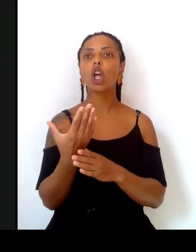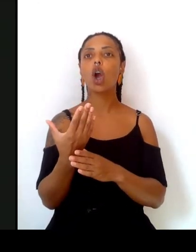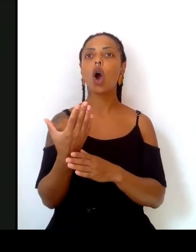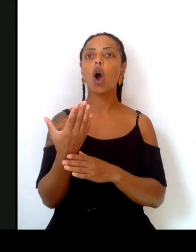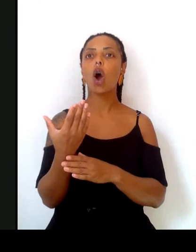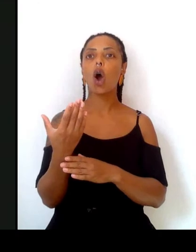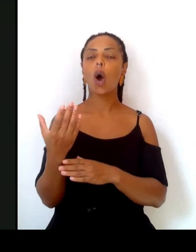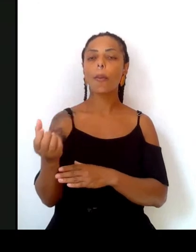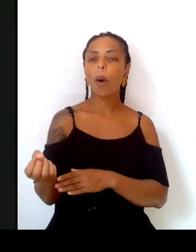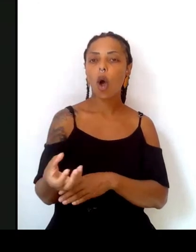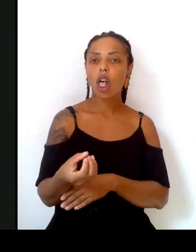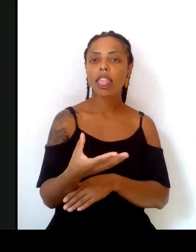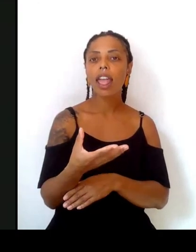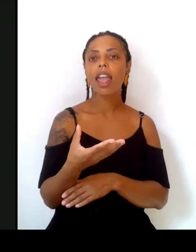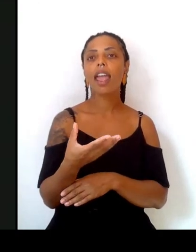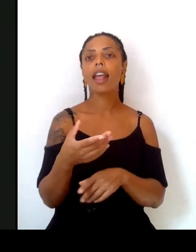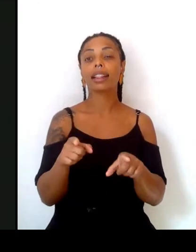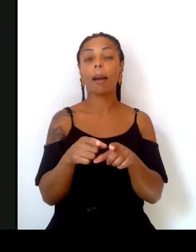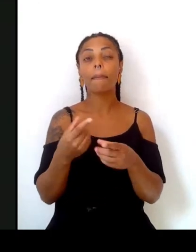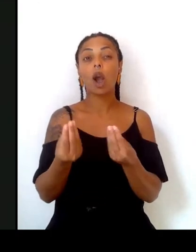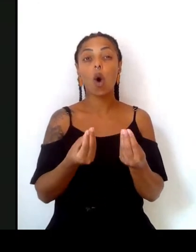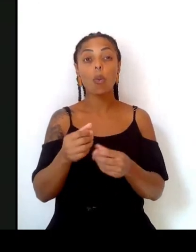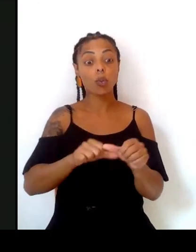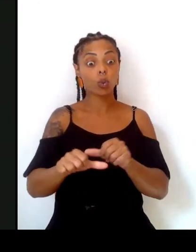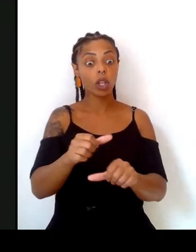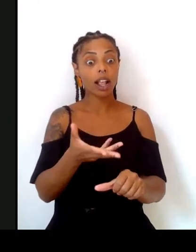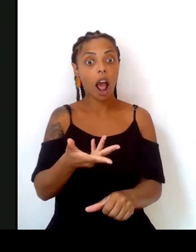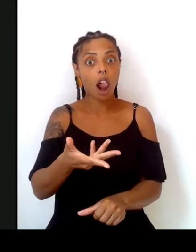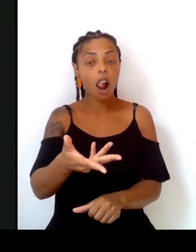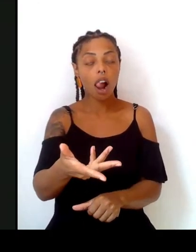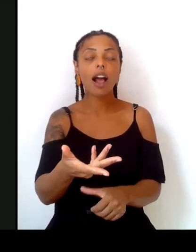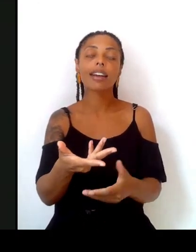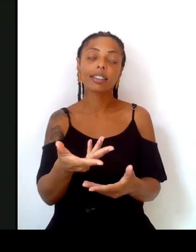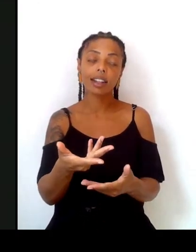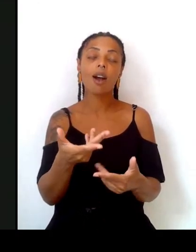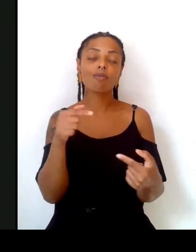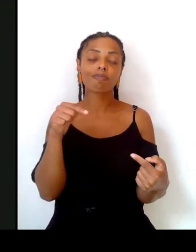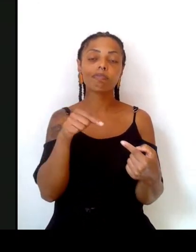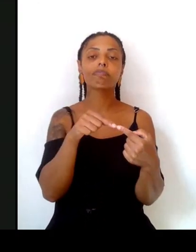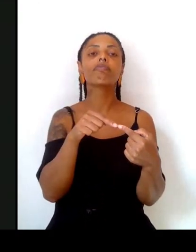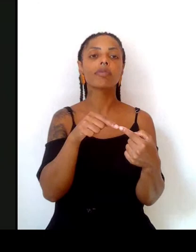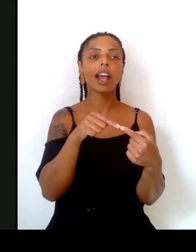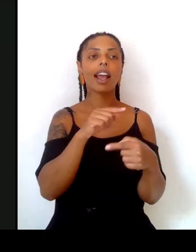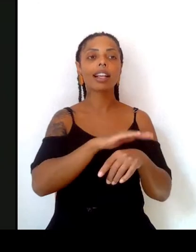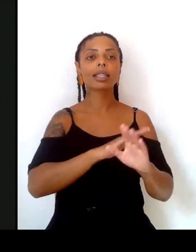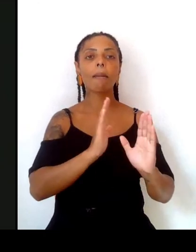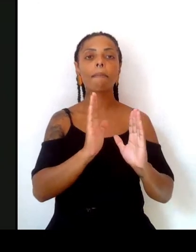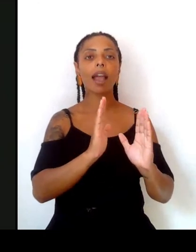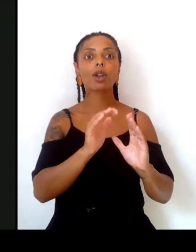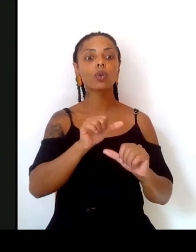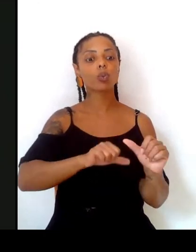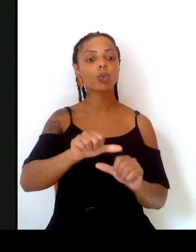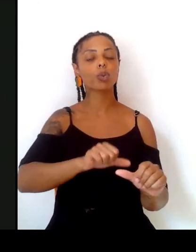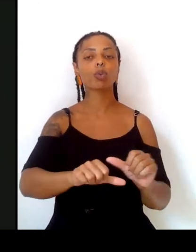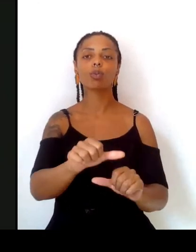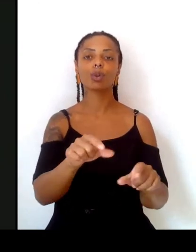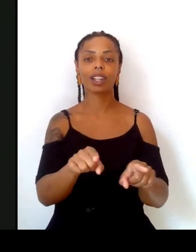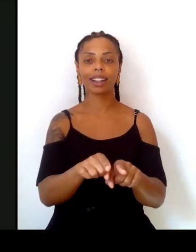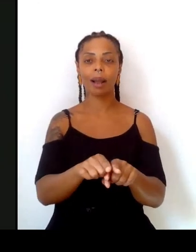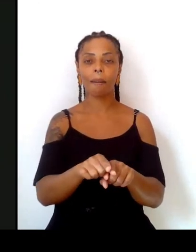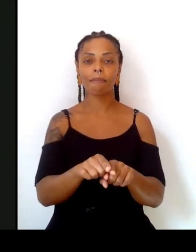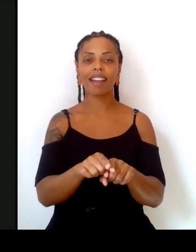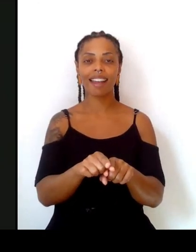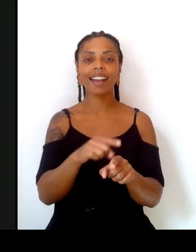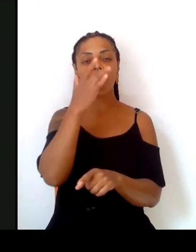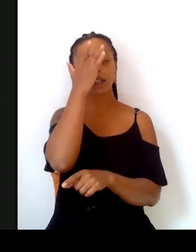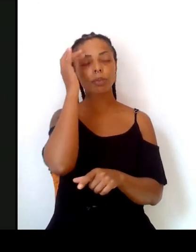da mudança que aconteceu isso talvez seja equivalente as mudanças daquele período Quais as pessoas estão aí